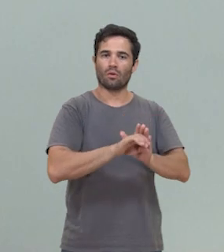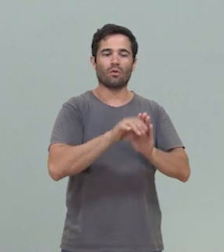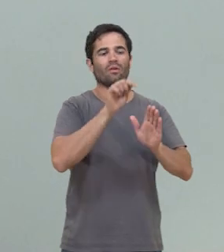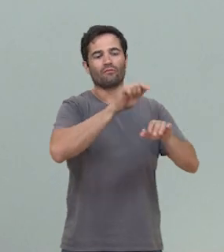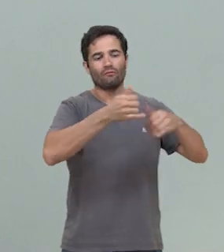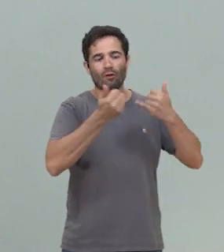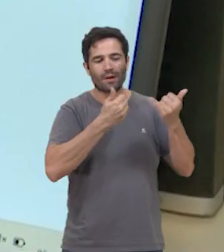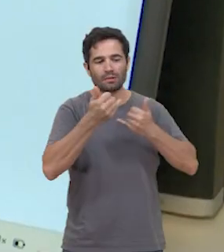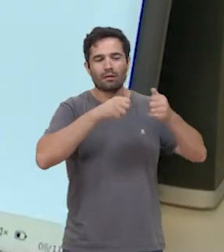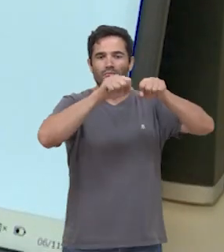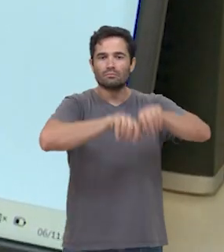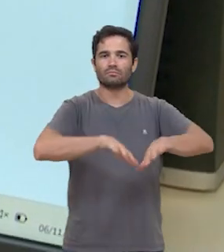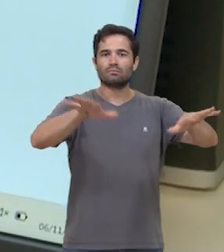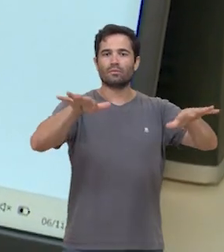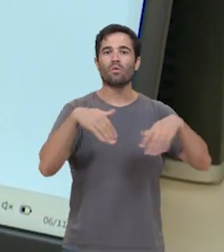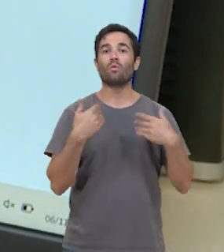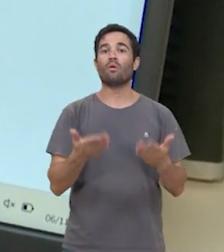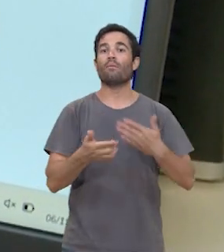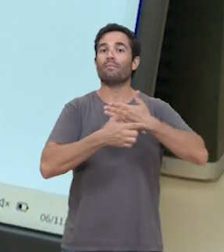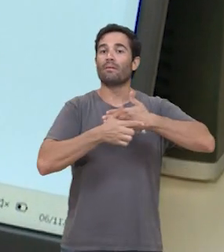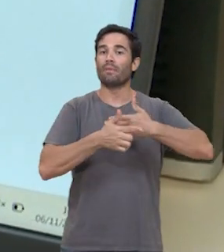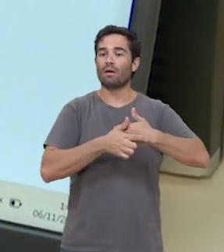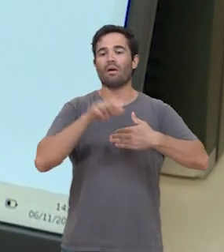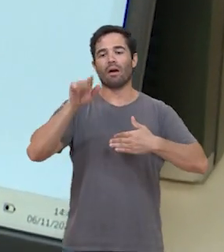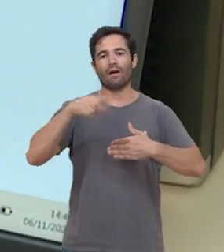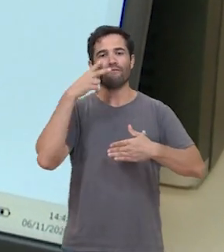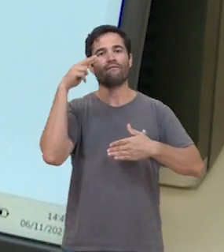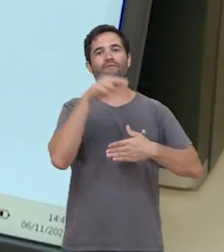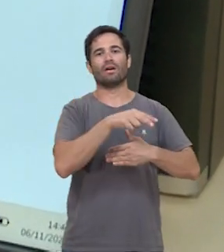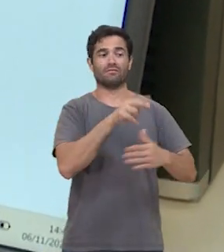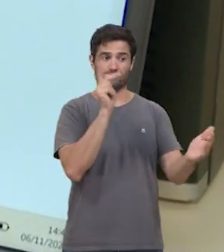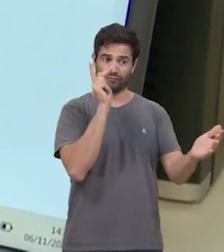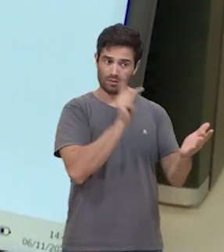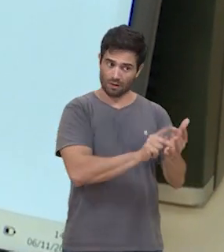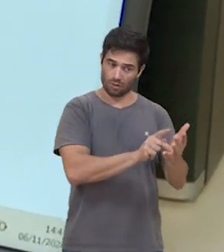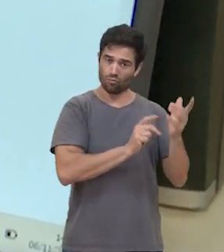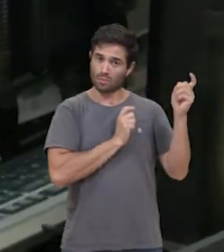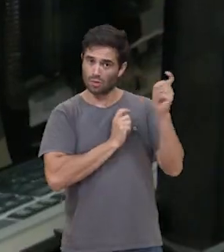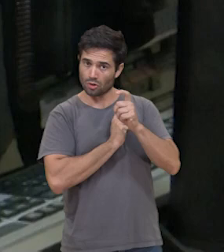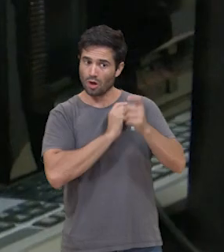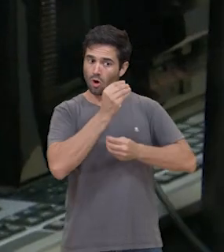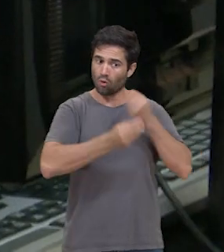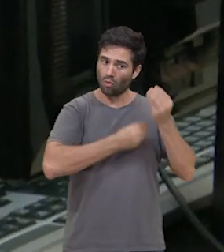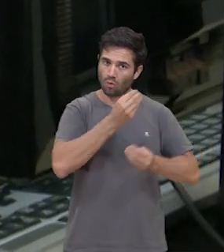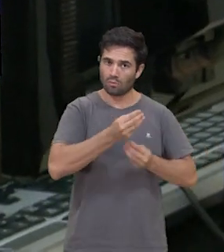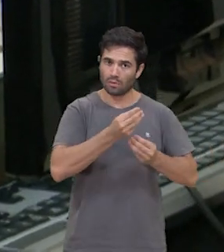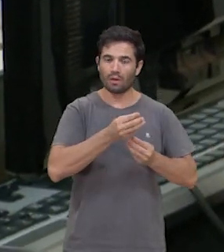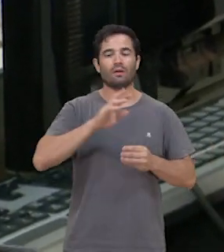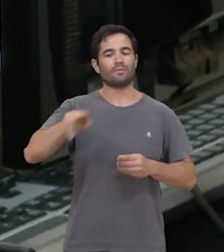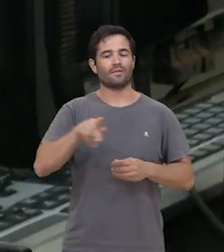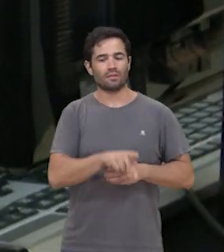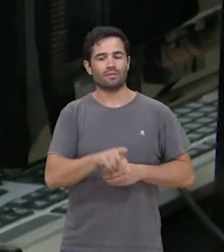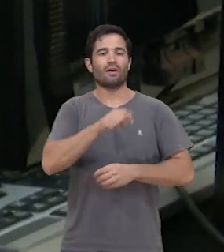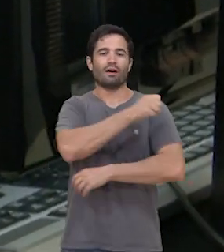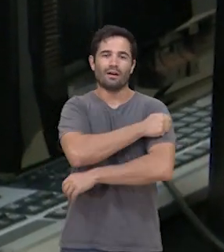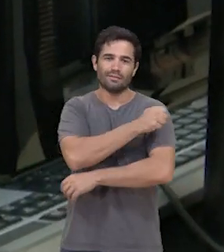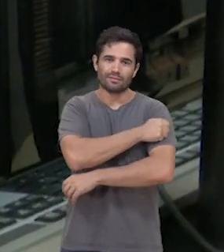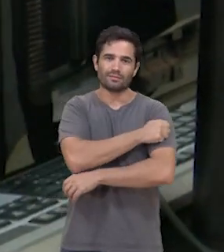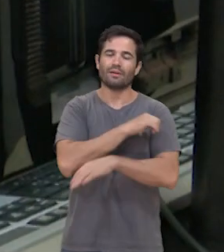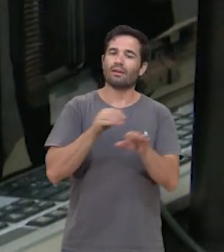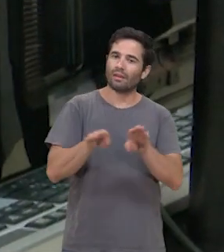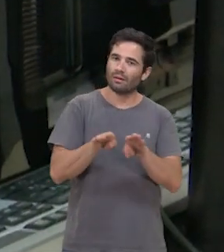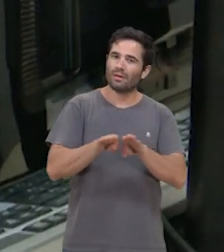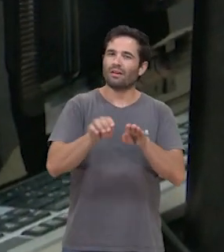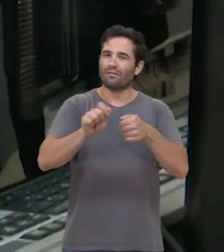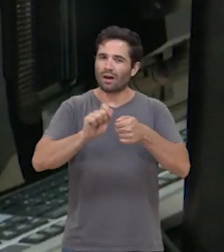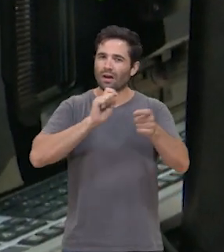e colocar na rede o papel da agência é verificar as fontes e confirmar a verdade de todos os fatos os professores e